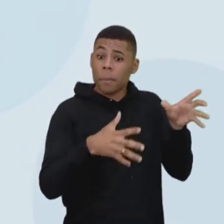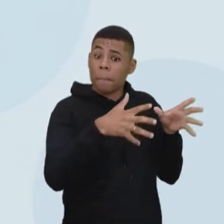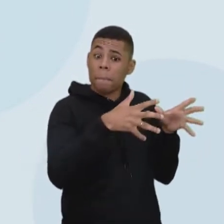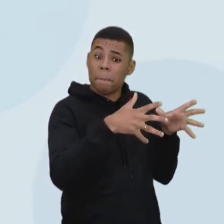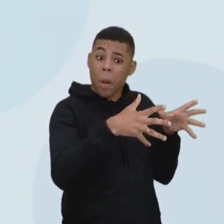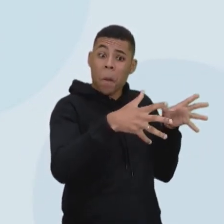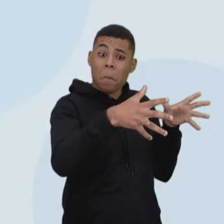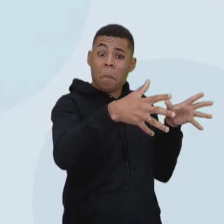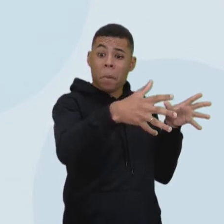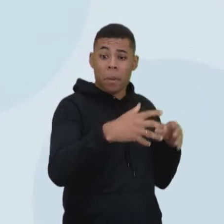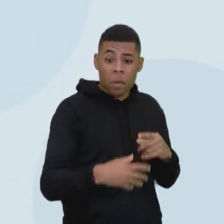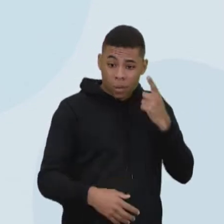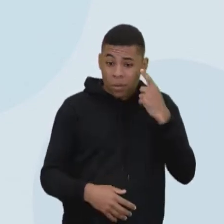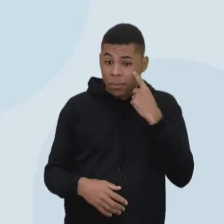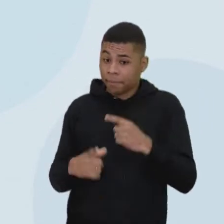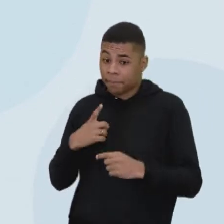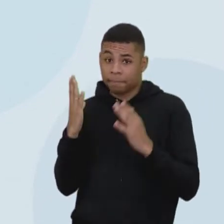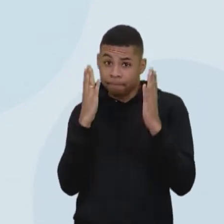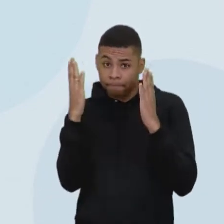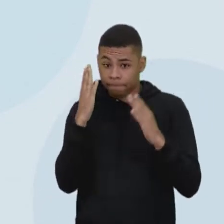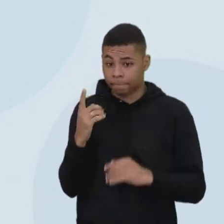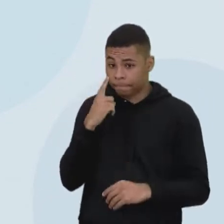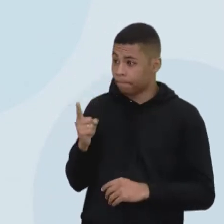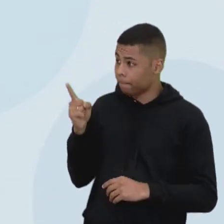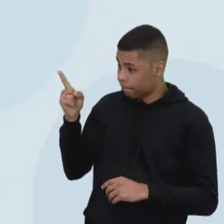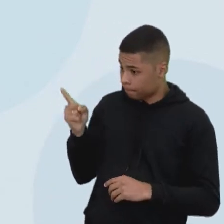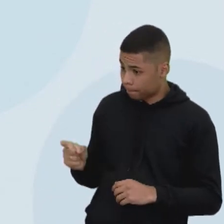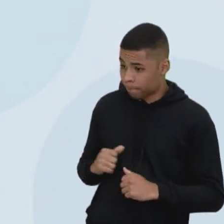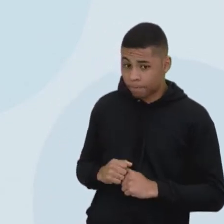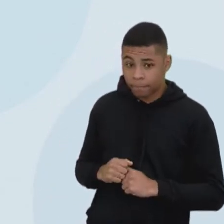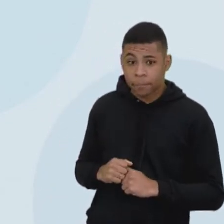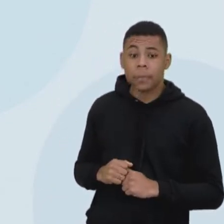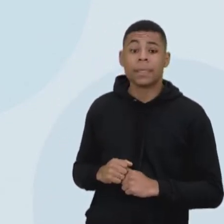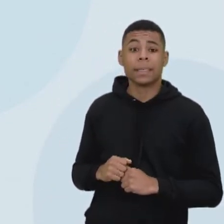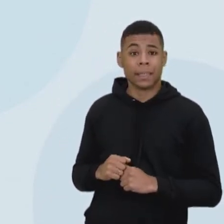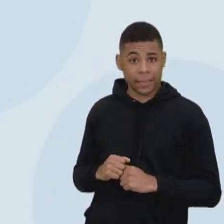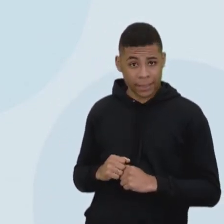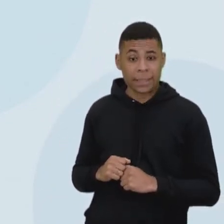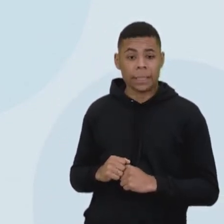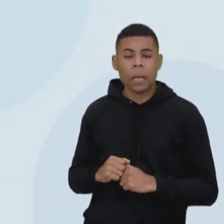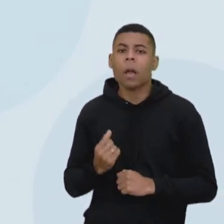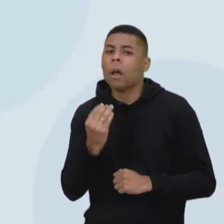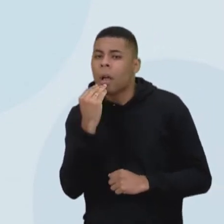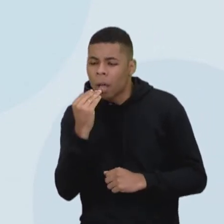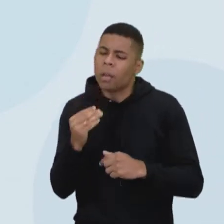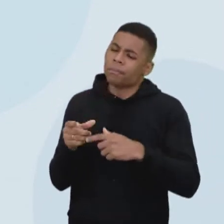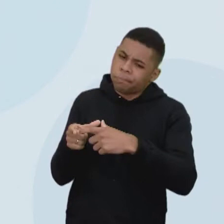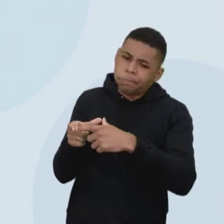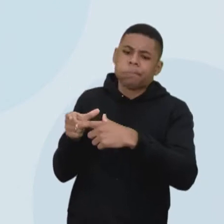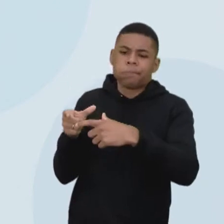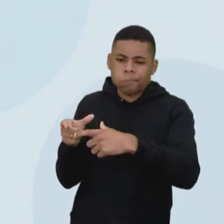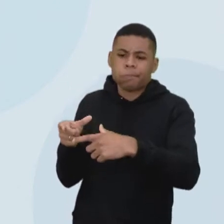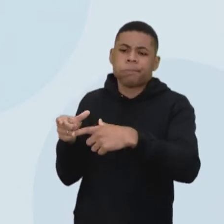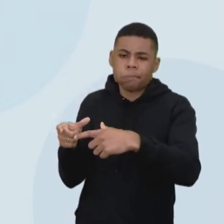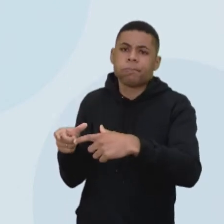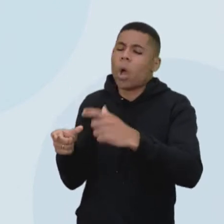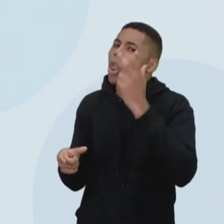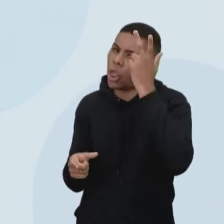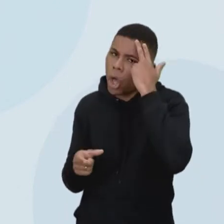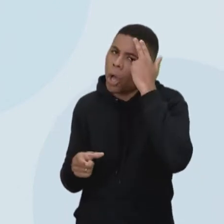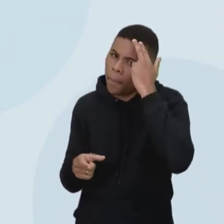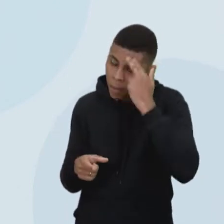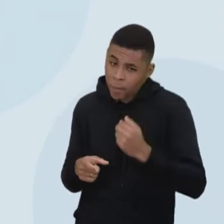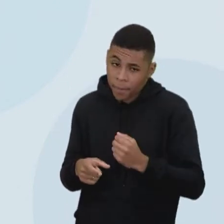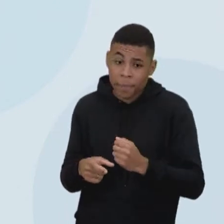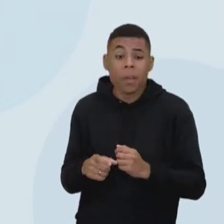crescimento populacional crescia de forma alarmante, né? E aí nós temos aí, para ele o mundo deveria sim ter